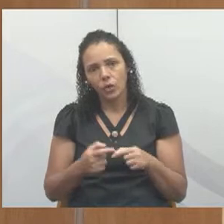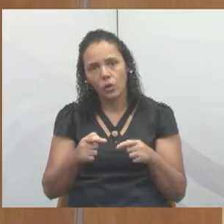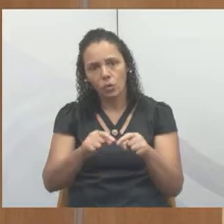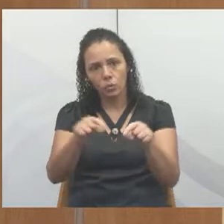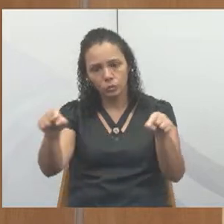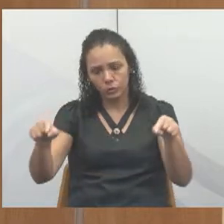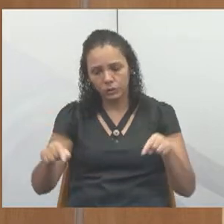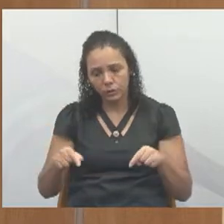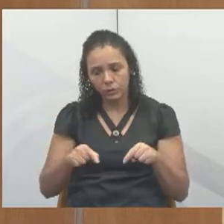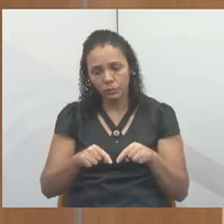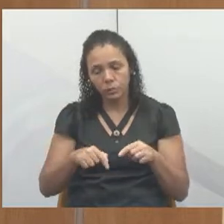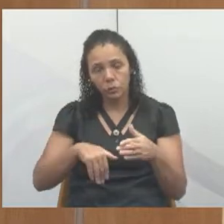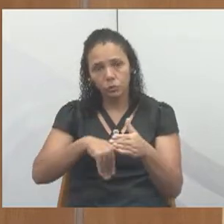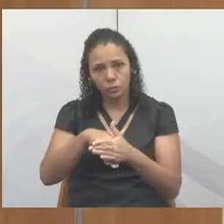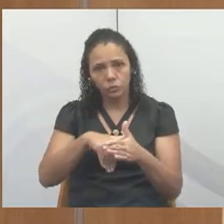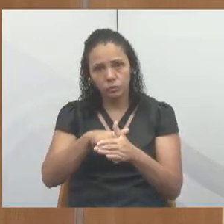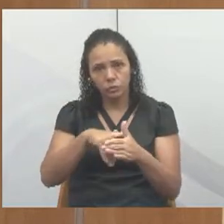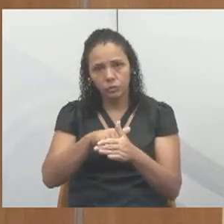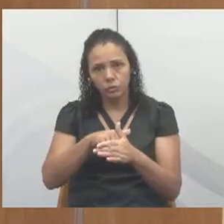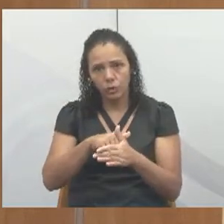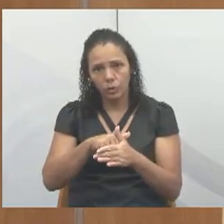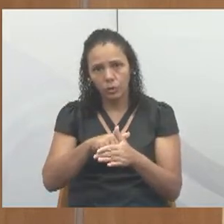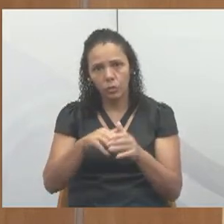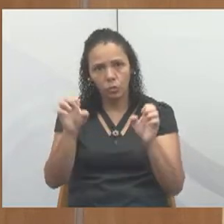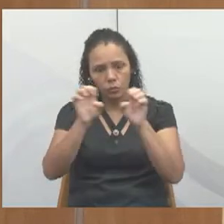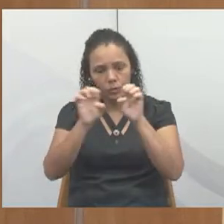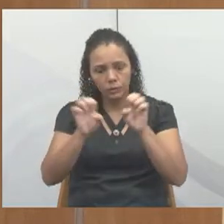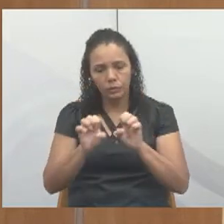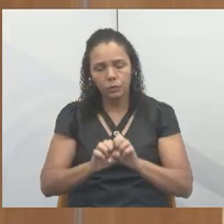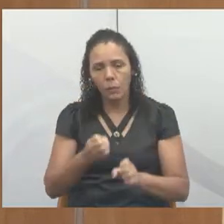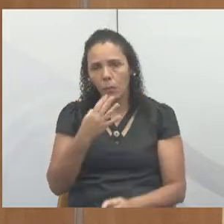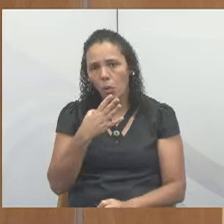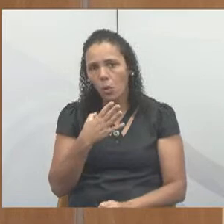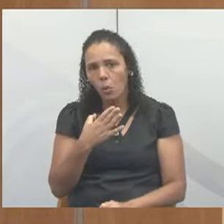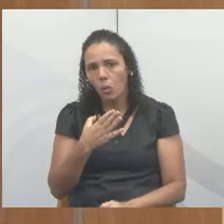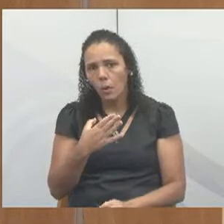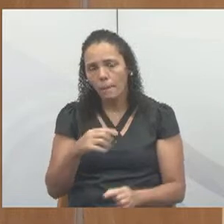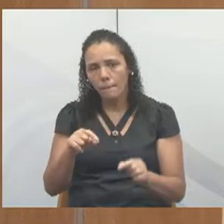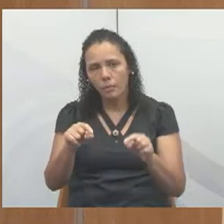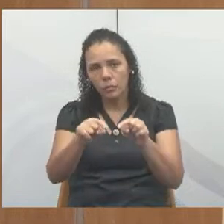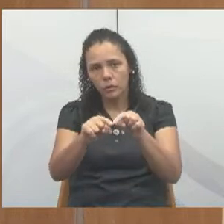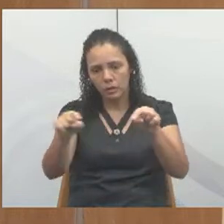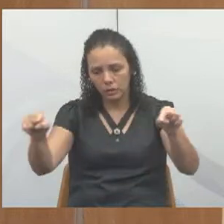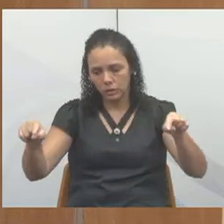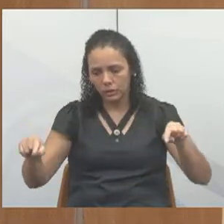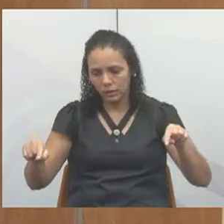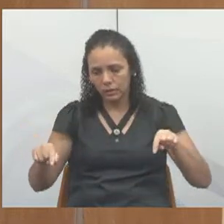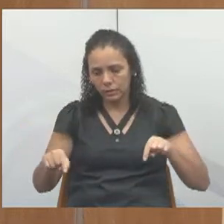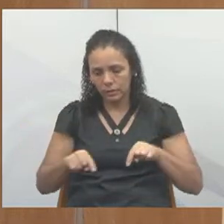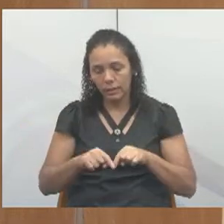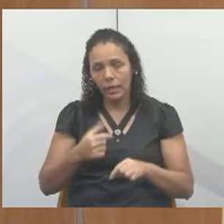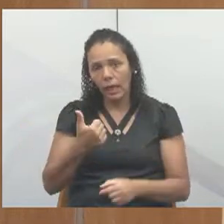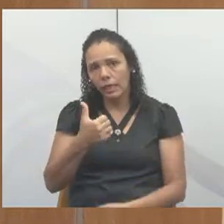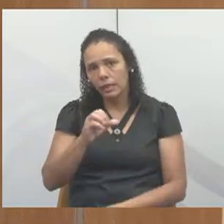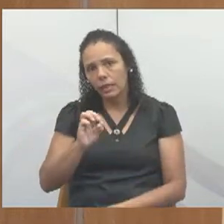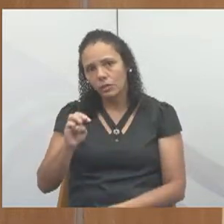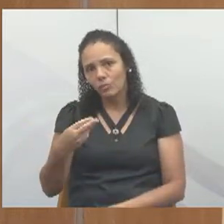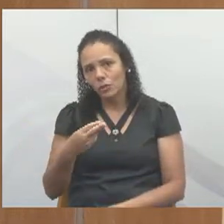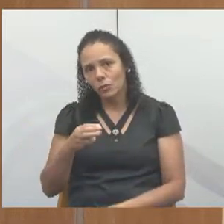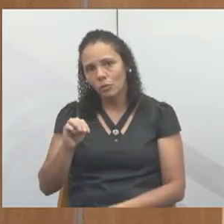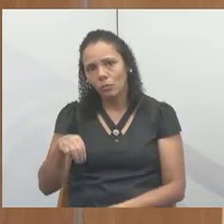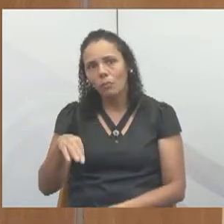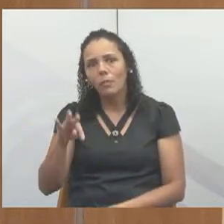de futebol, para você fazer um campo de futebol com uma boa estrutura, você precisa de em torno de 10 mil metros quadrados, que é uma dimensão muito grande. A